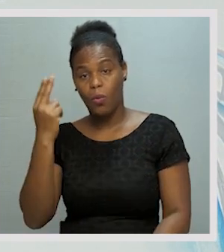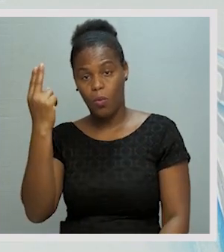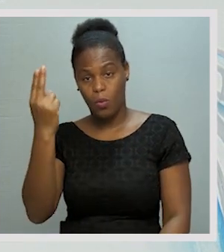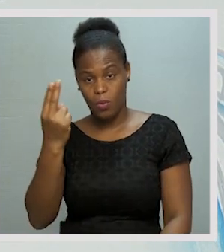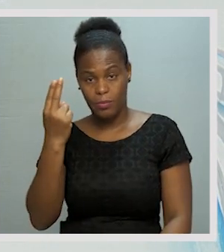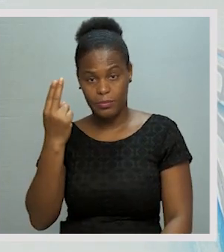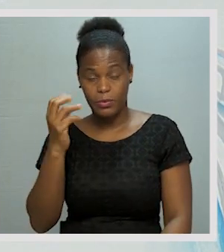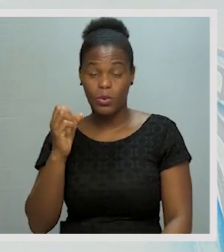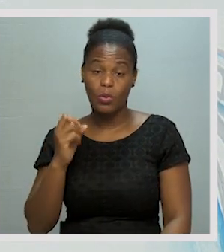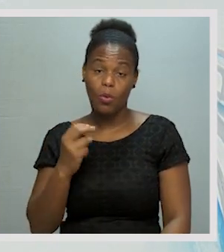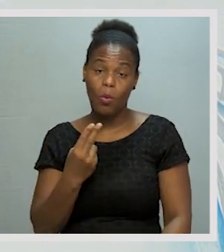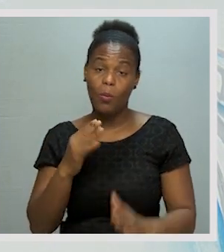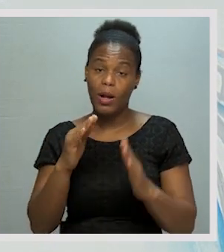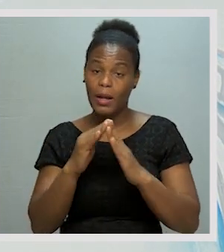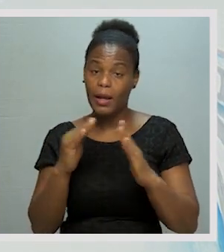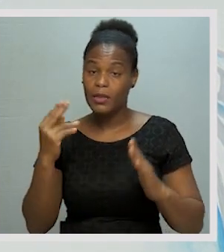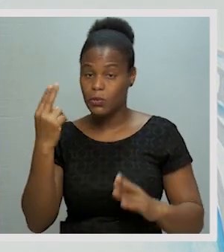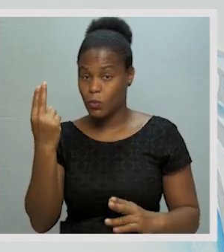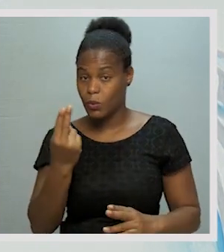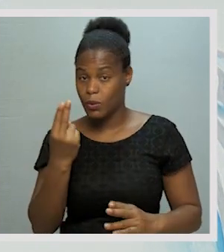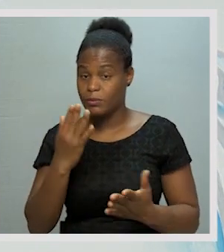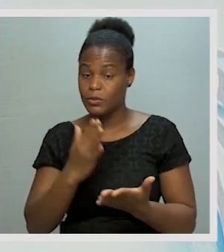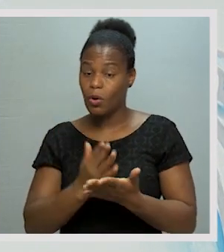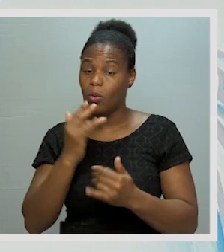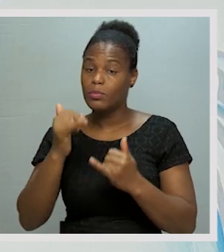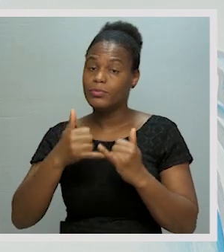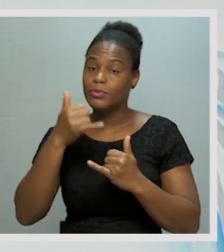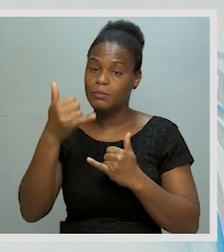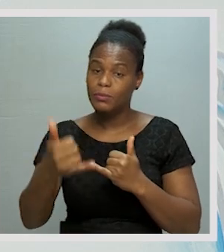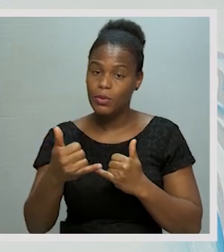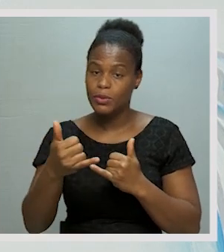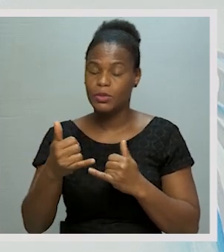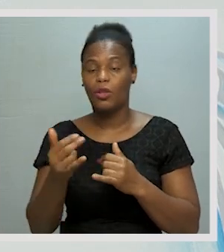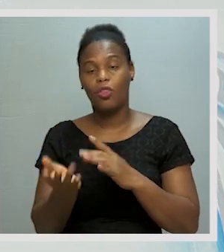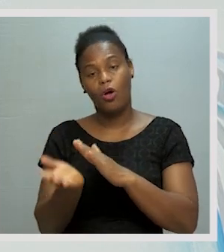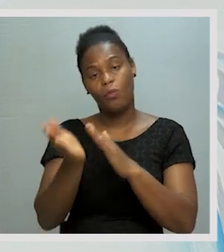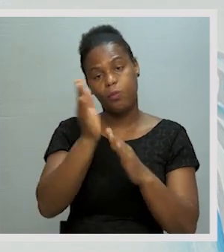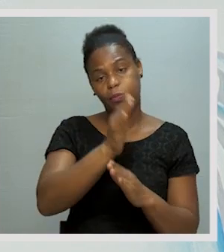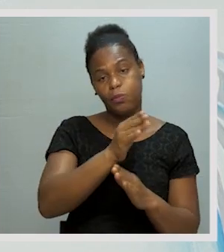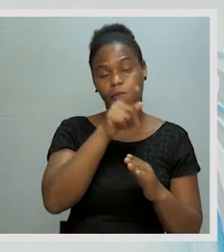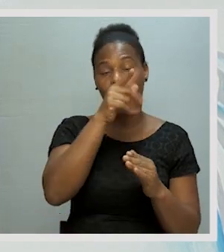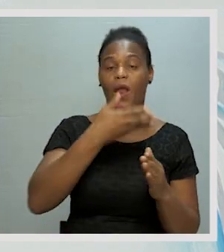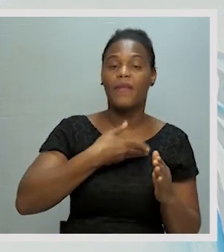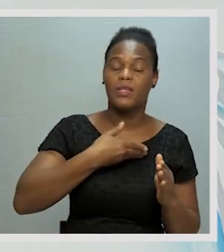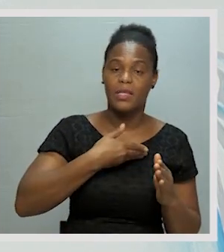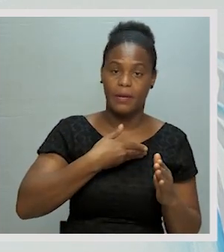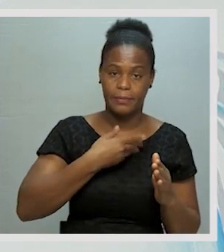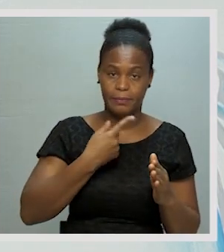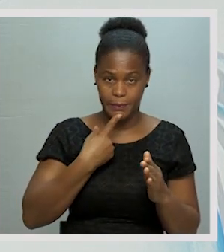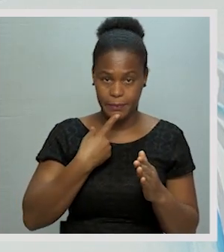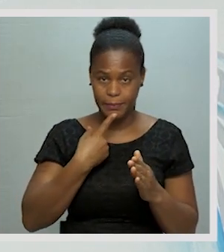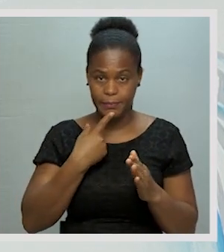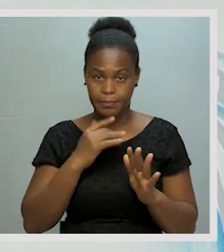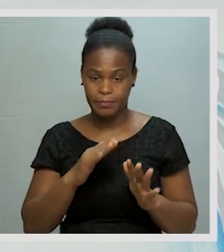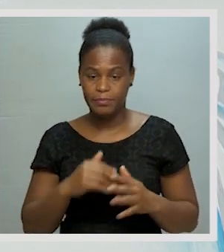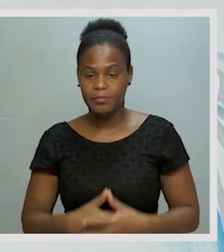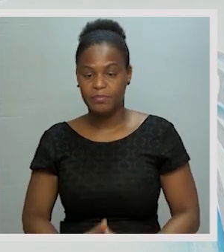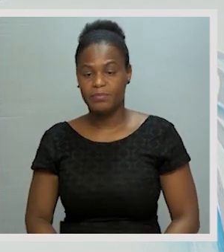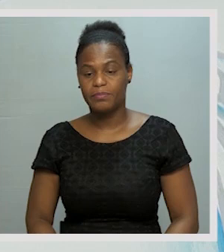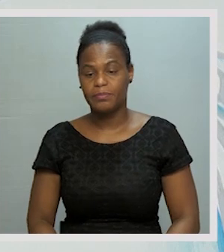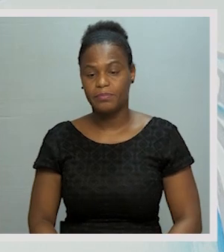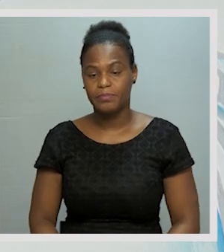ficam na mesma casa, ou seja, a casa das unidades, e 5 mais 6